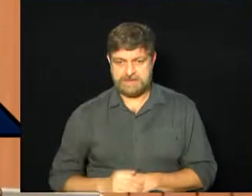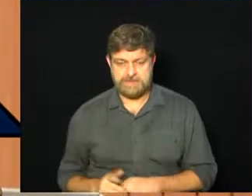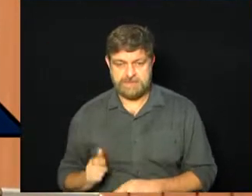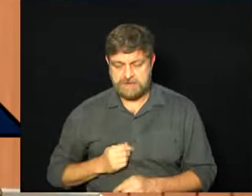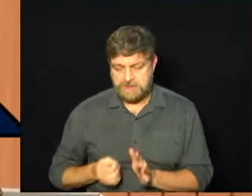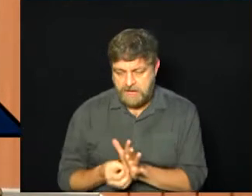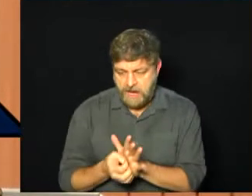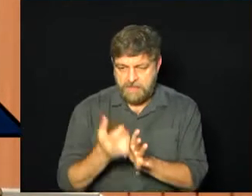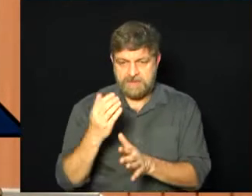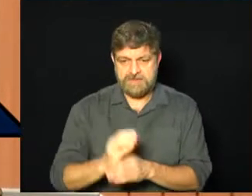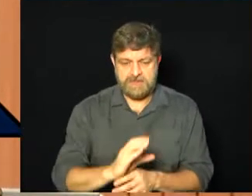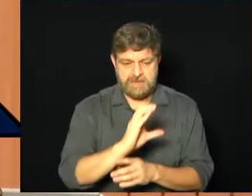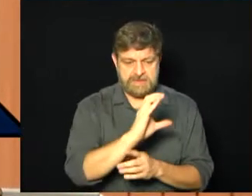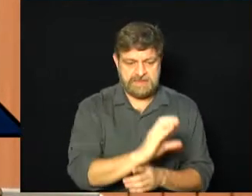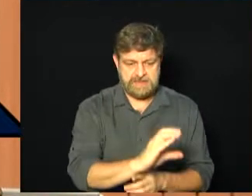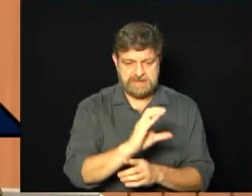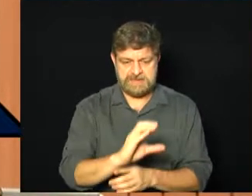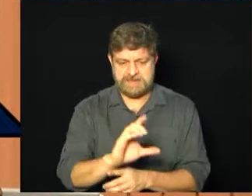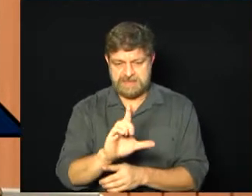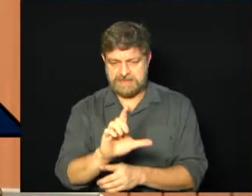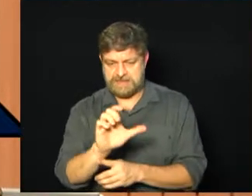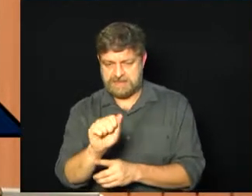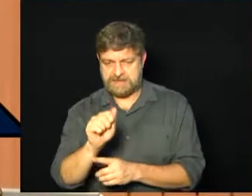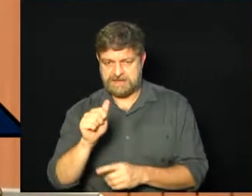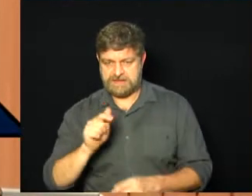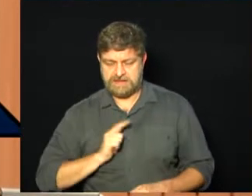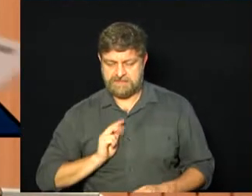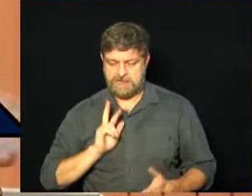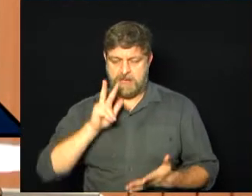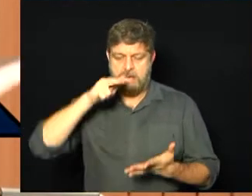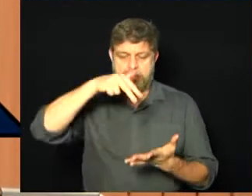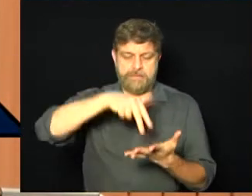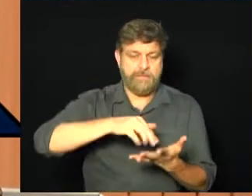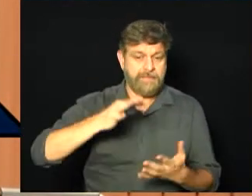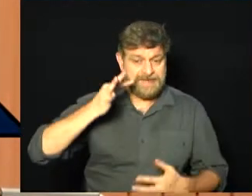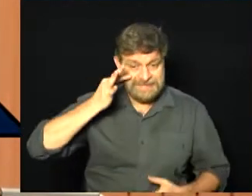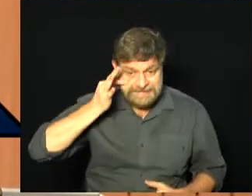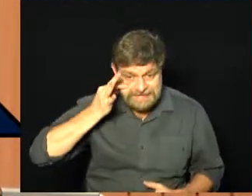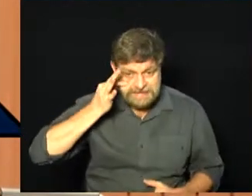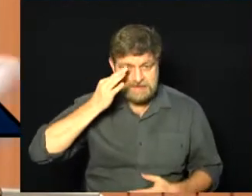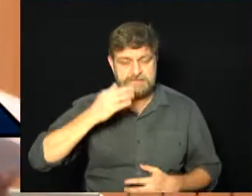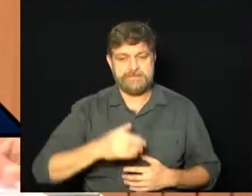de Ciências, Letras e Artes com a sua presença.